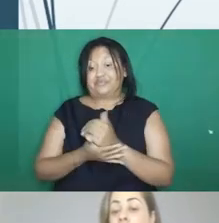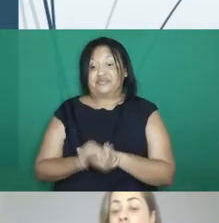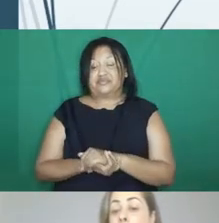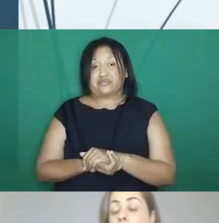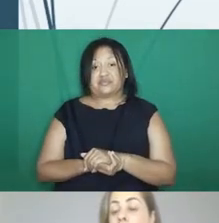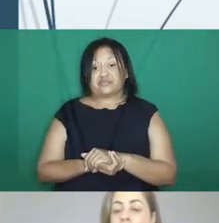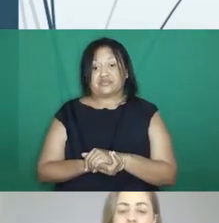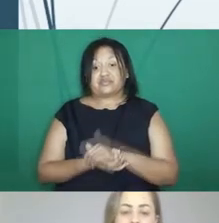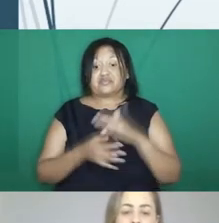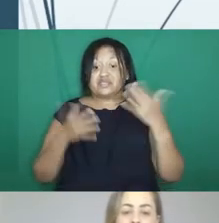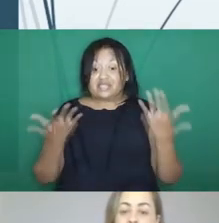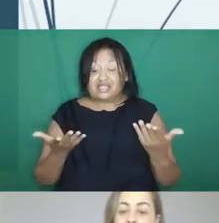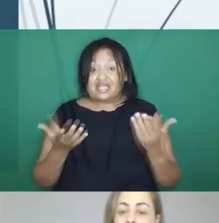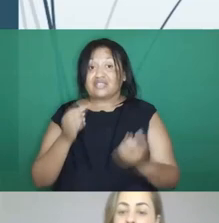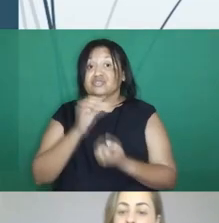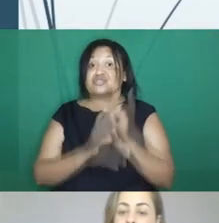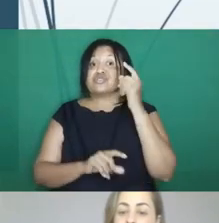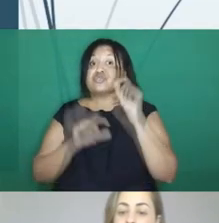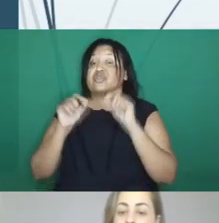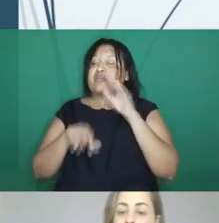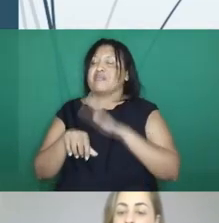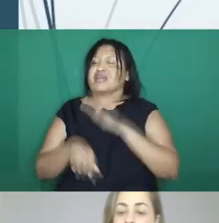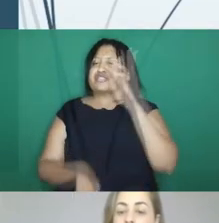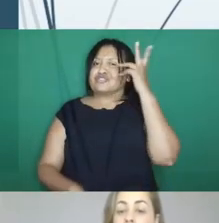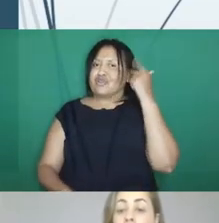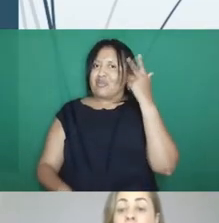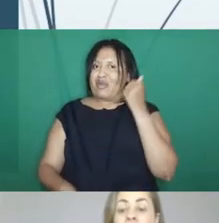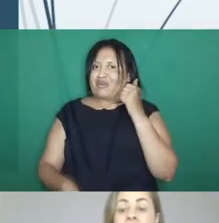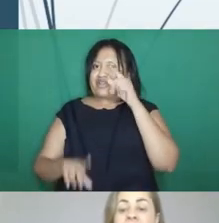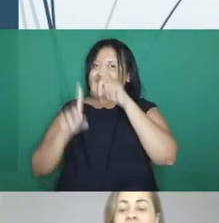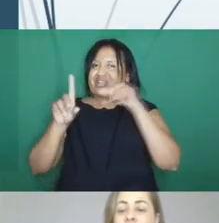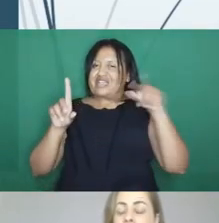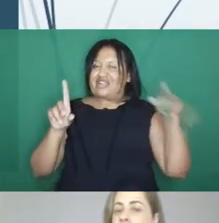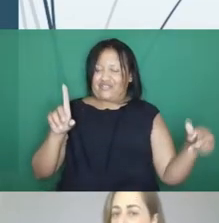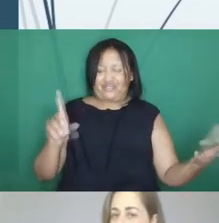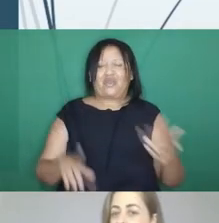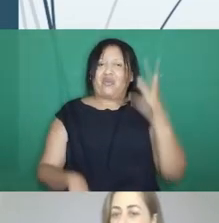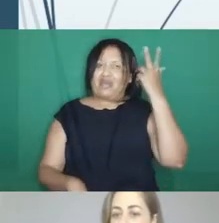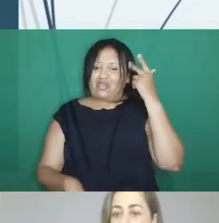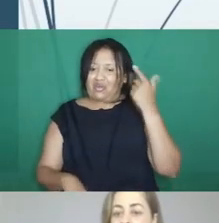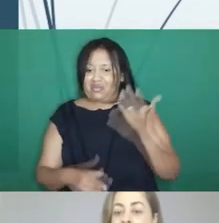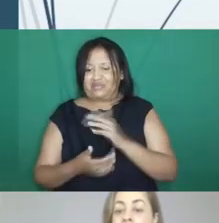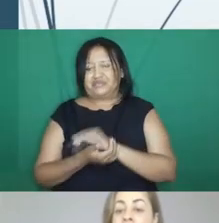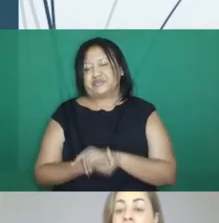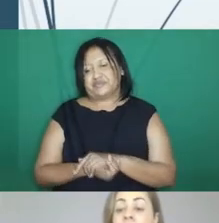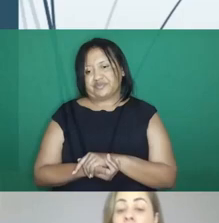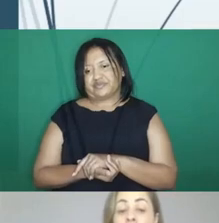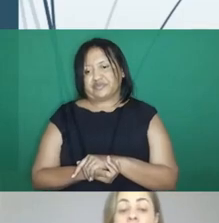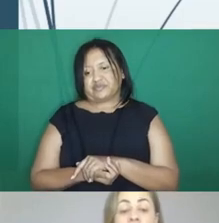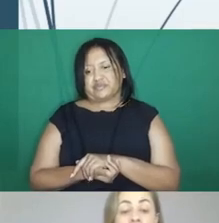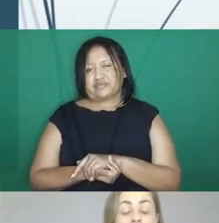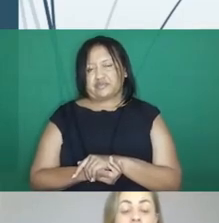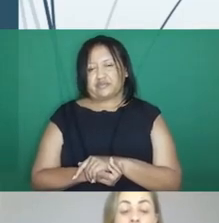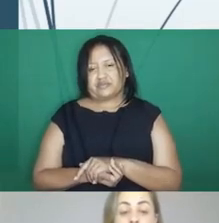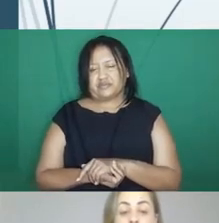bicame more come Então tá se tornando mais o quê comum aquele gráfico que é o mais comum entendeu